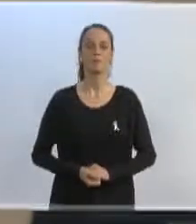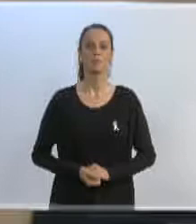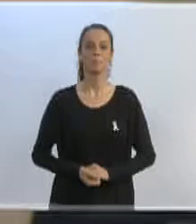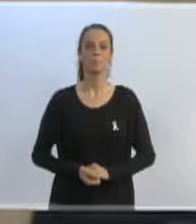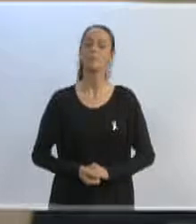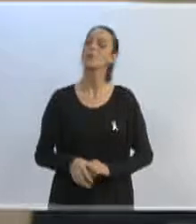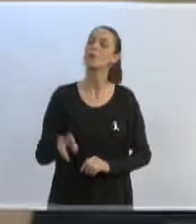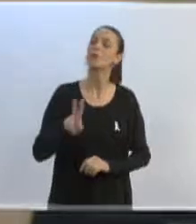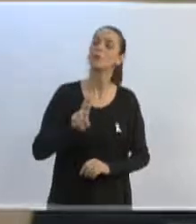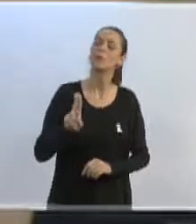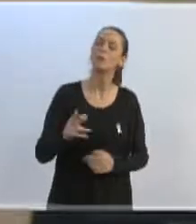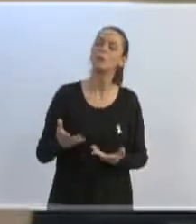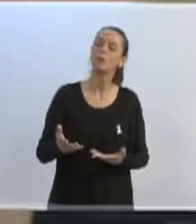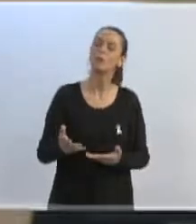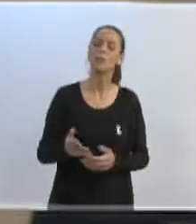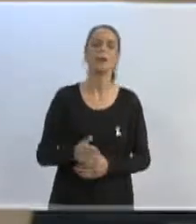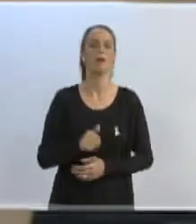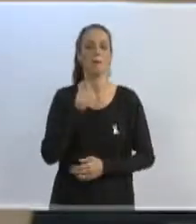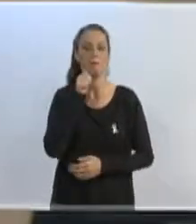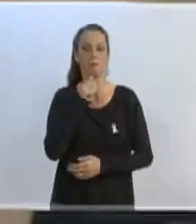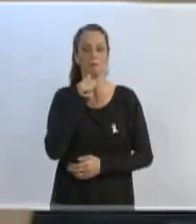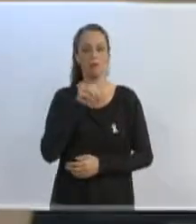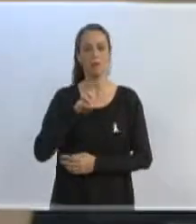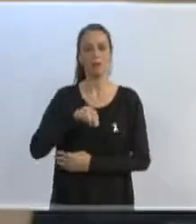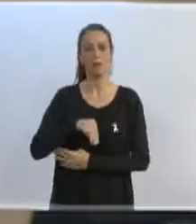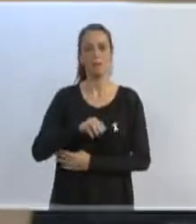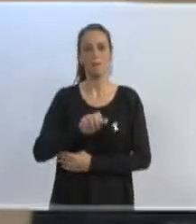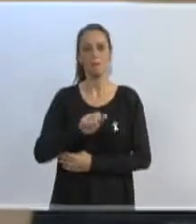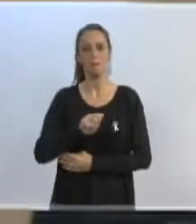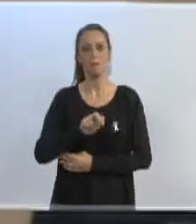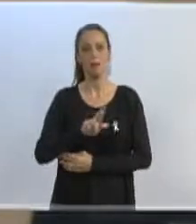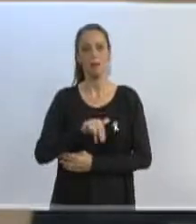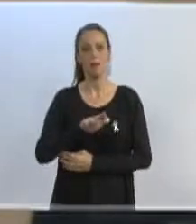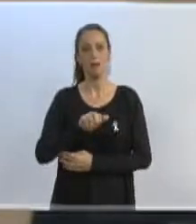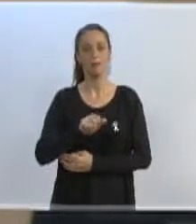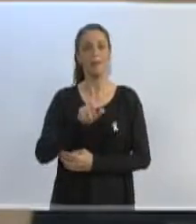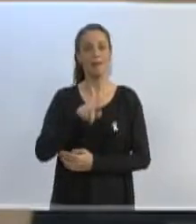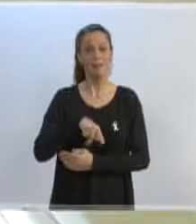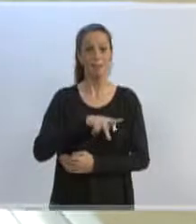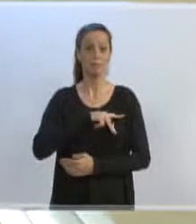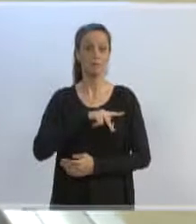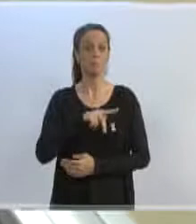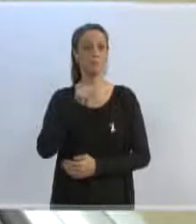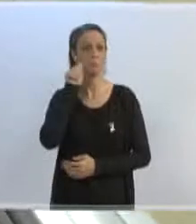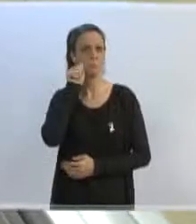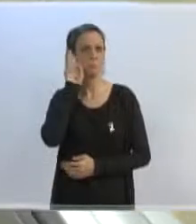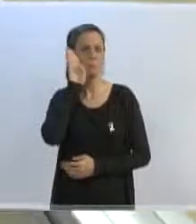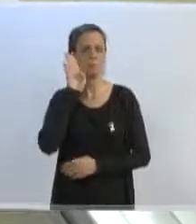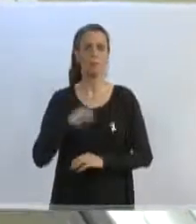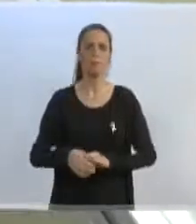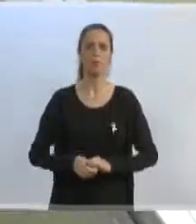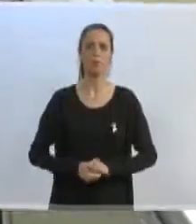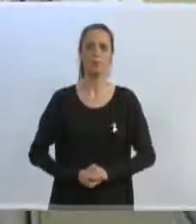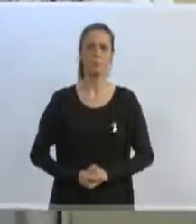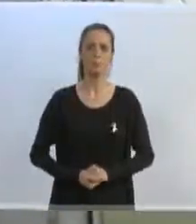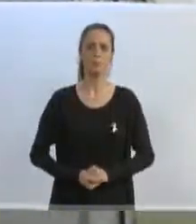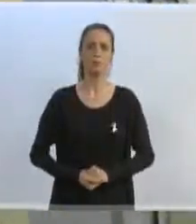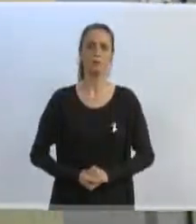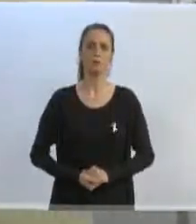Como é o nome, por favor? Dona Maria Helena, presidente da ABADA, por gentileza.